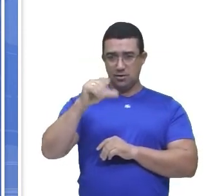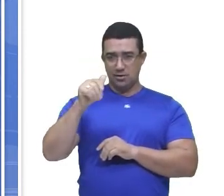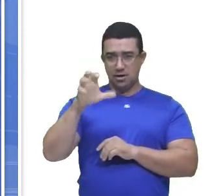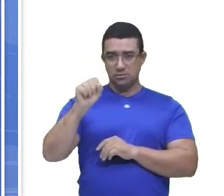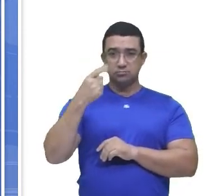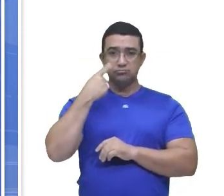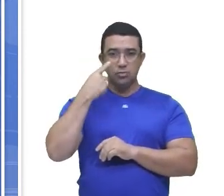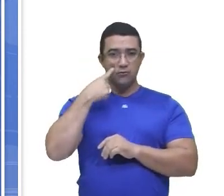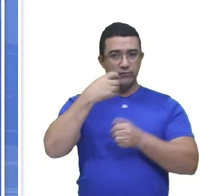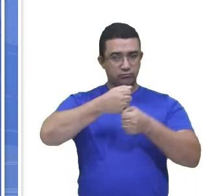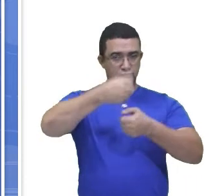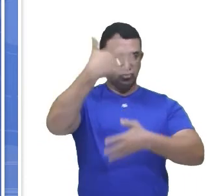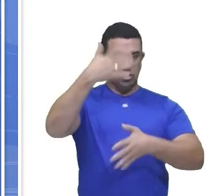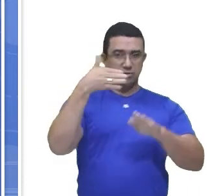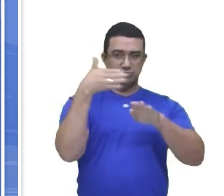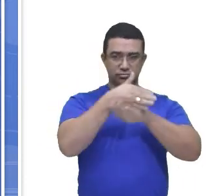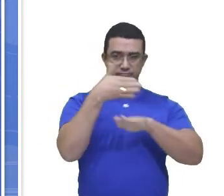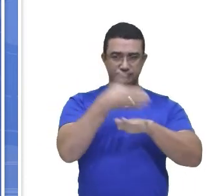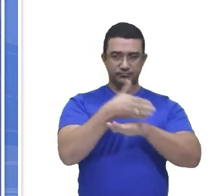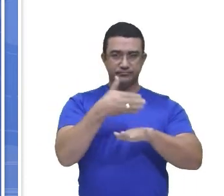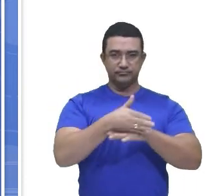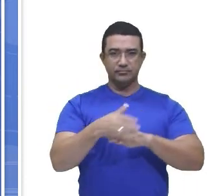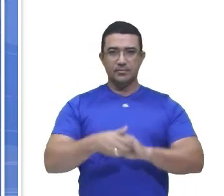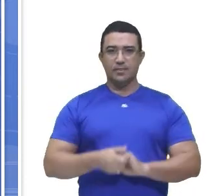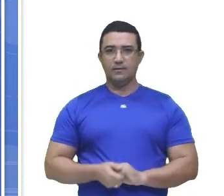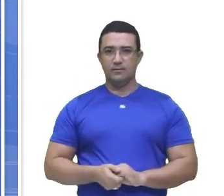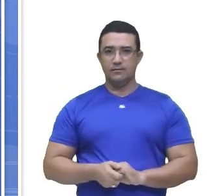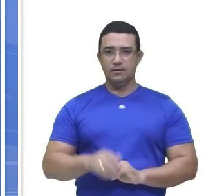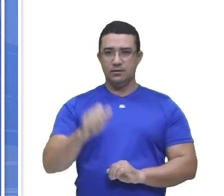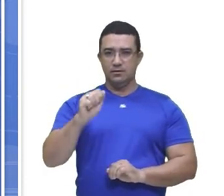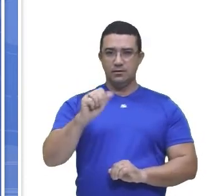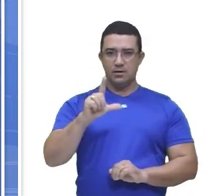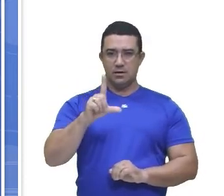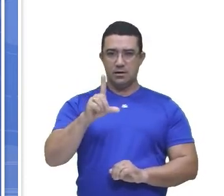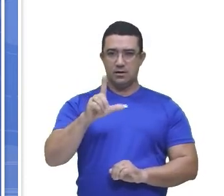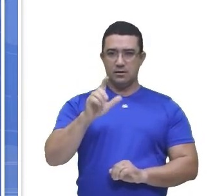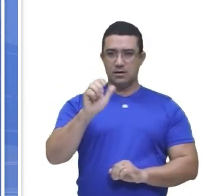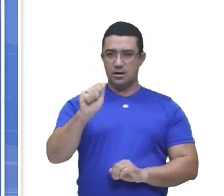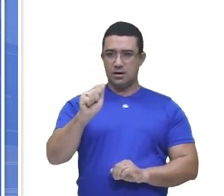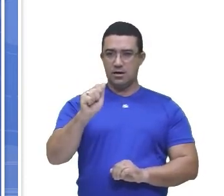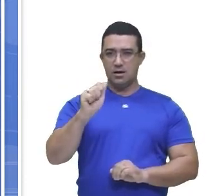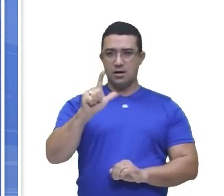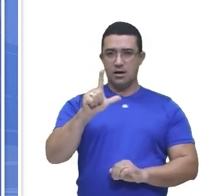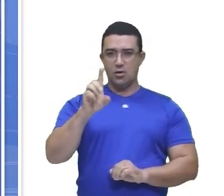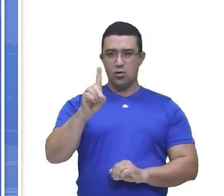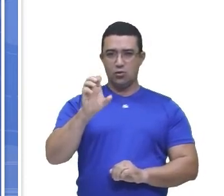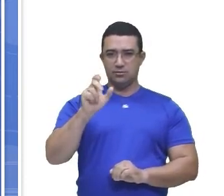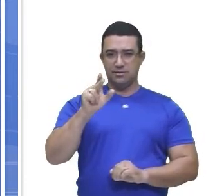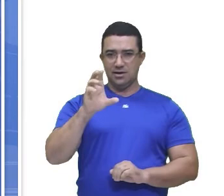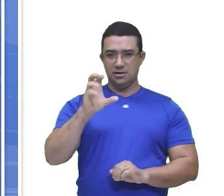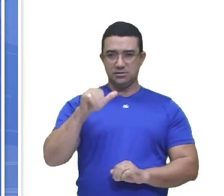e ver a participação. Ah, está aqui. Sete Maria Isabel, ali de Iranduba,